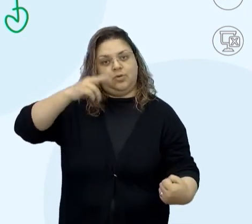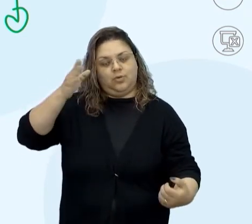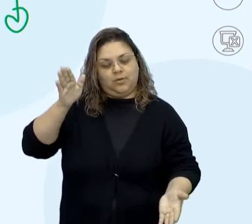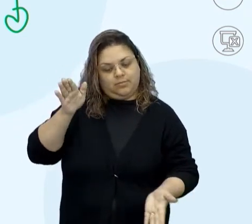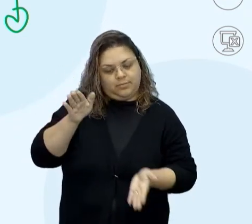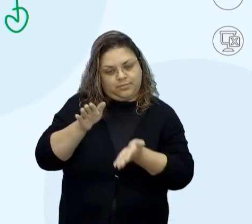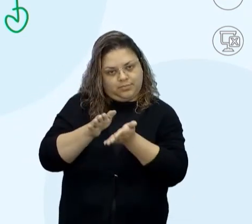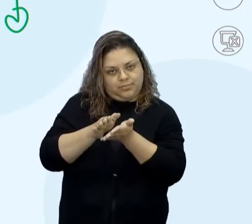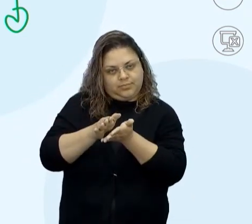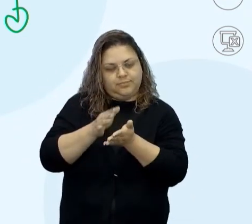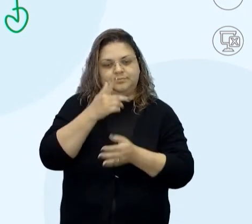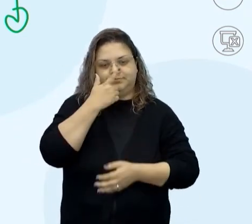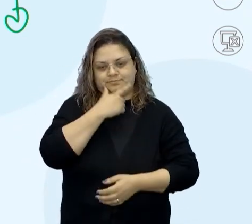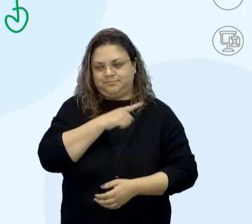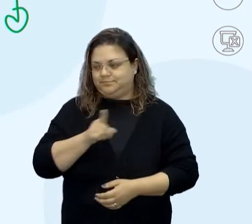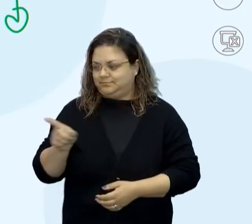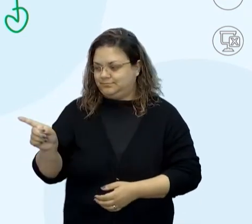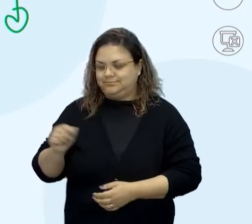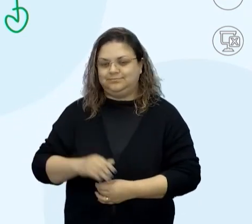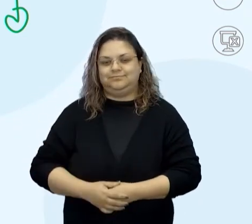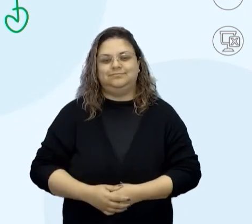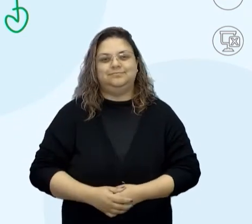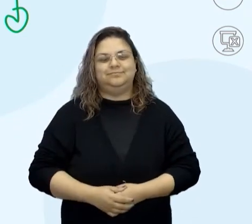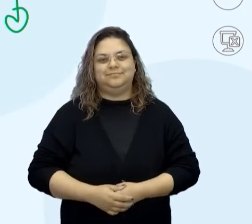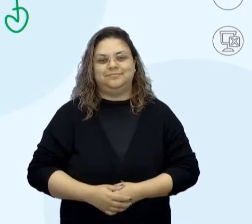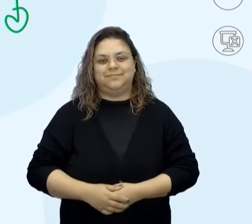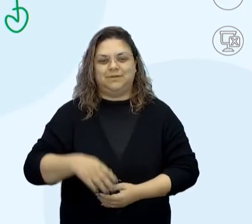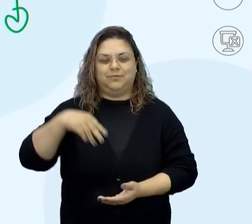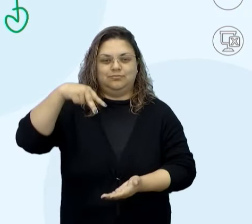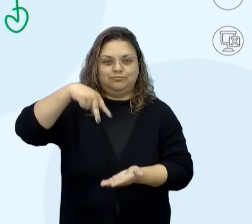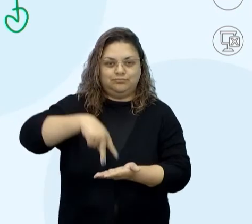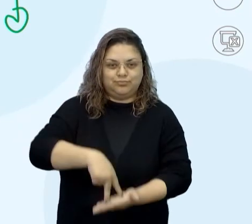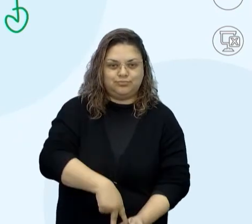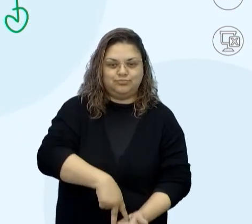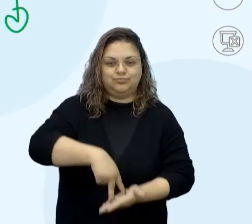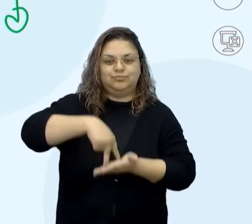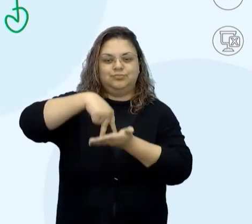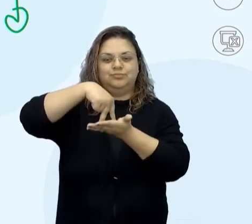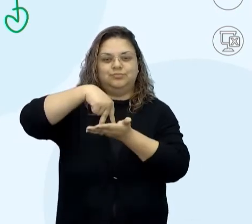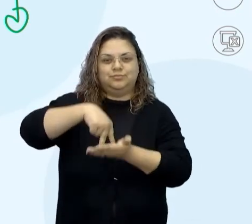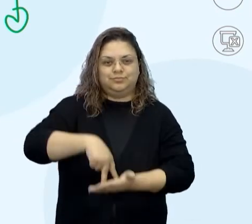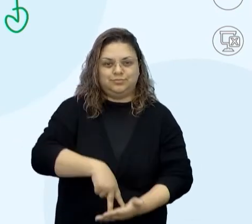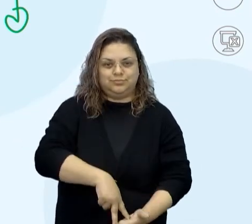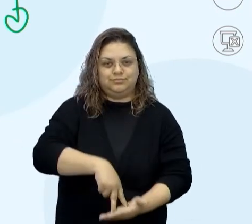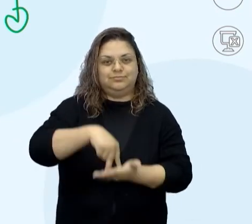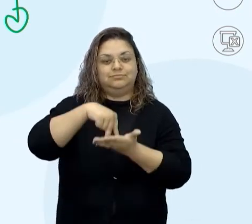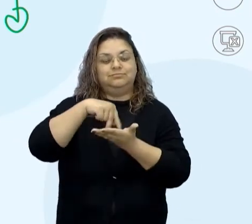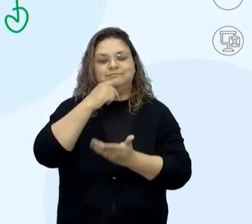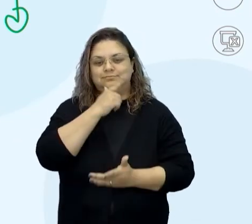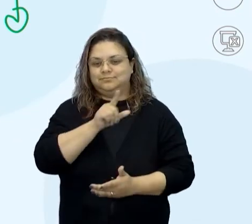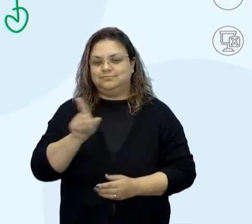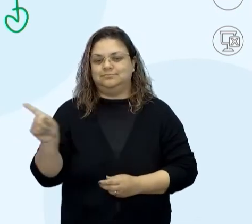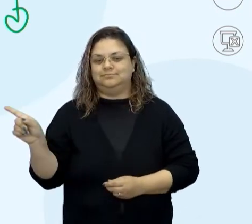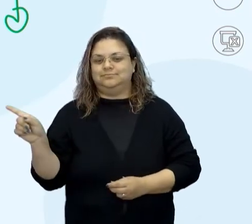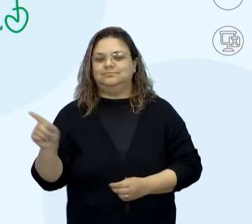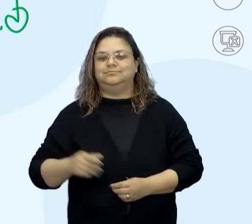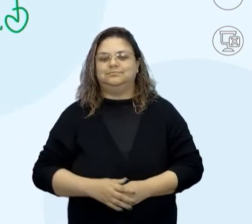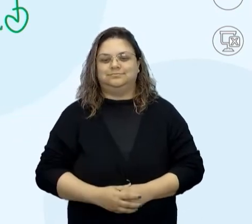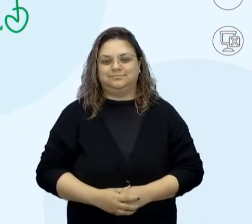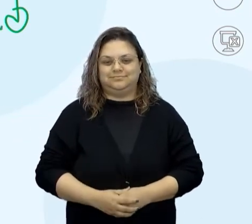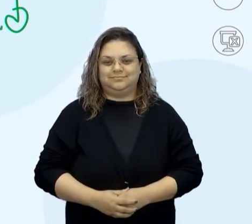acontece com a cama elástica, né? Analisando isso do ponto de vista elástico. Olha,